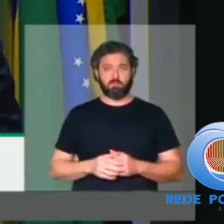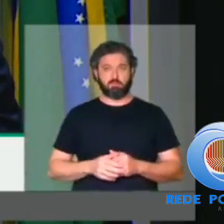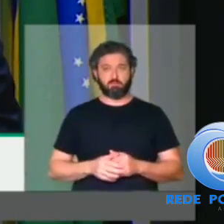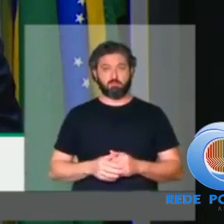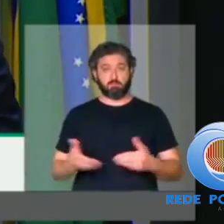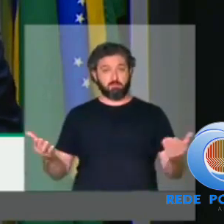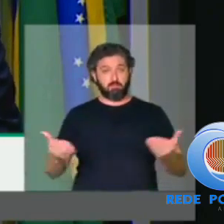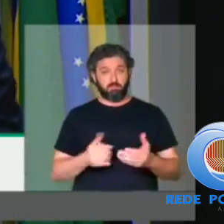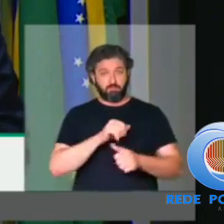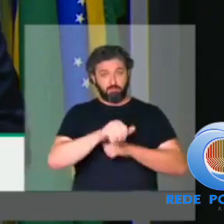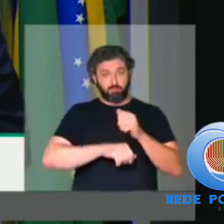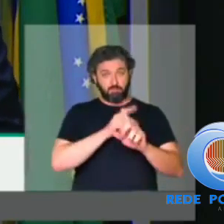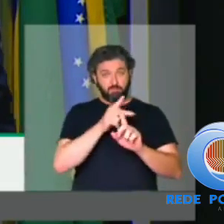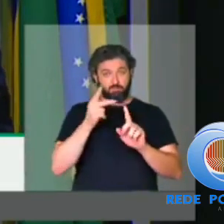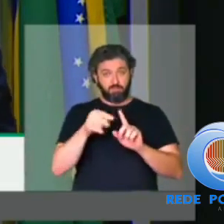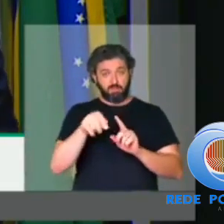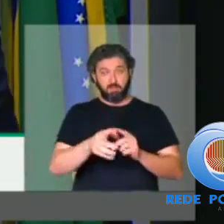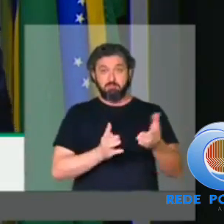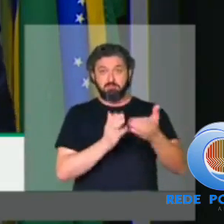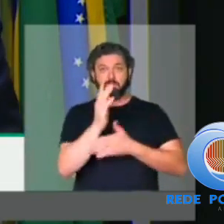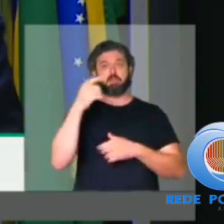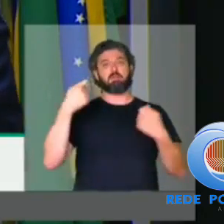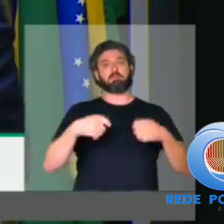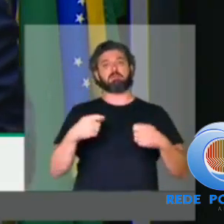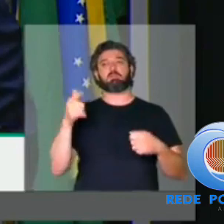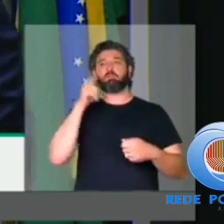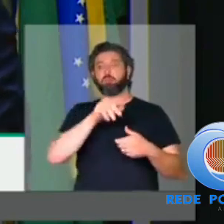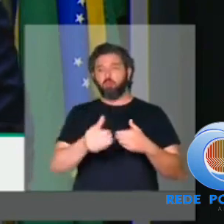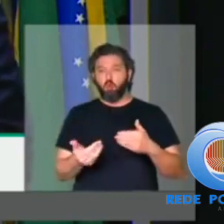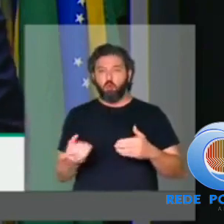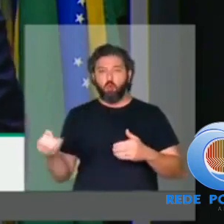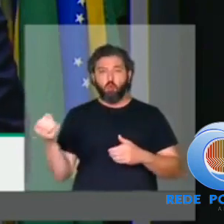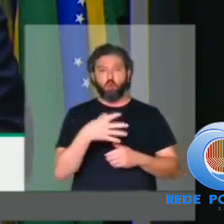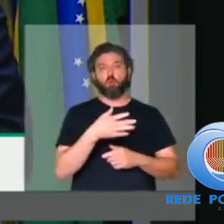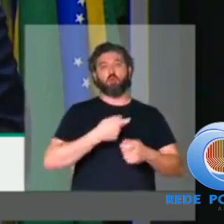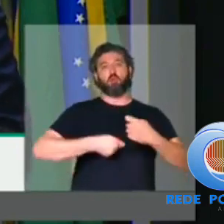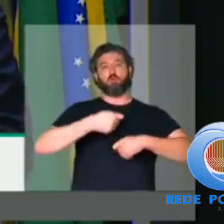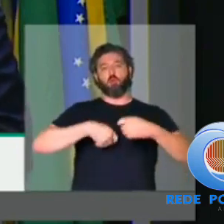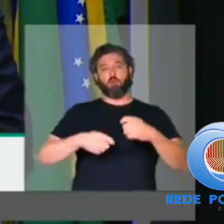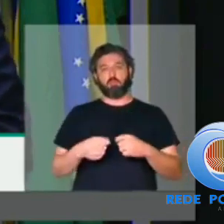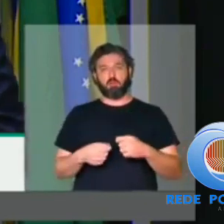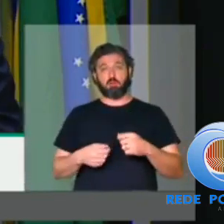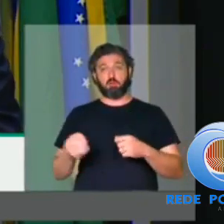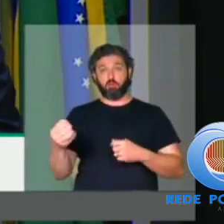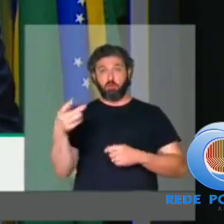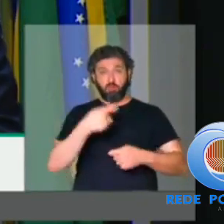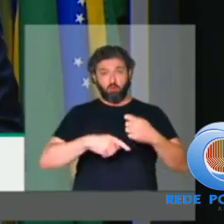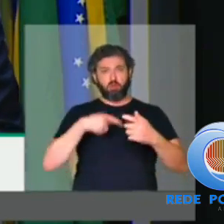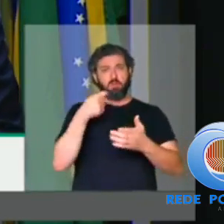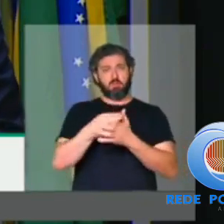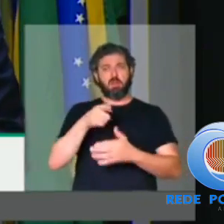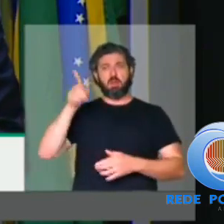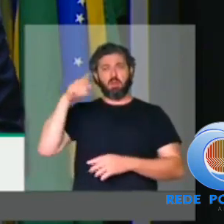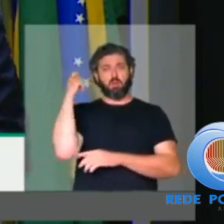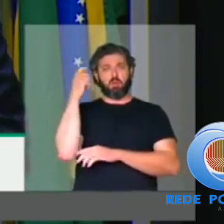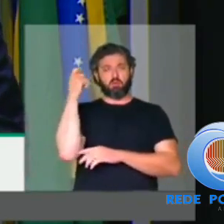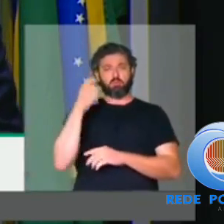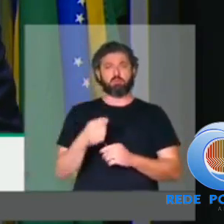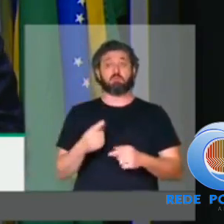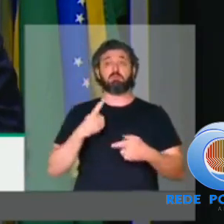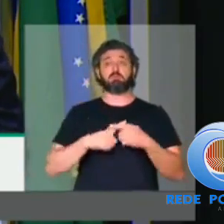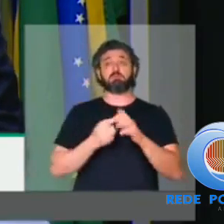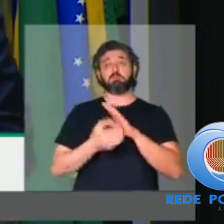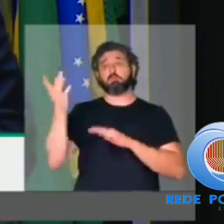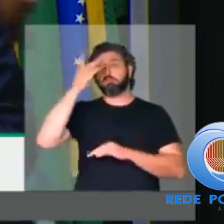que esta reforma seja aprovada e que nós possamos dar início a uma nova economia. Nova economia que nós sustentamos lá no Rio Grande do Sul,